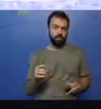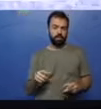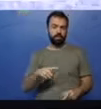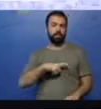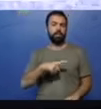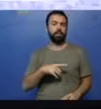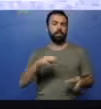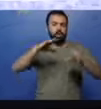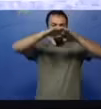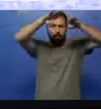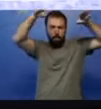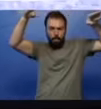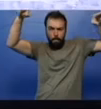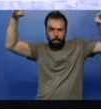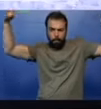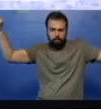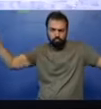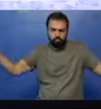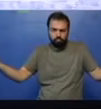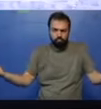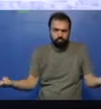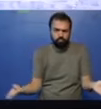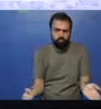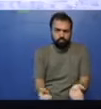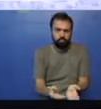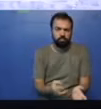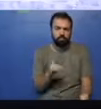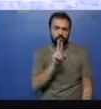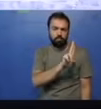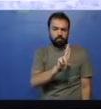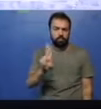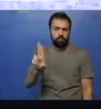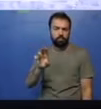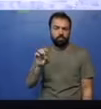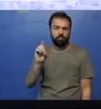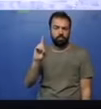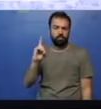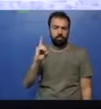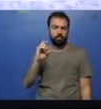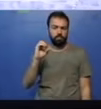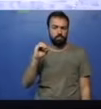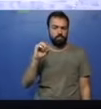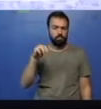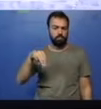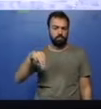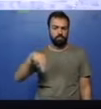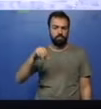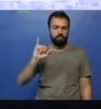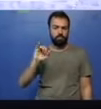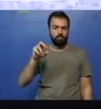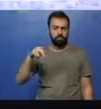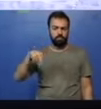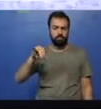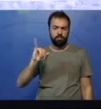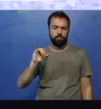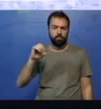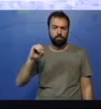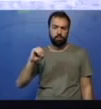que englobaria todas, que é chamado de domínio, que nesse caso são 3 tipos de domínio: